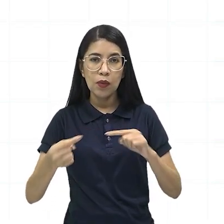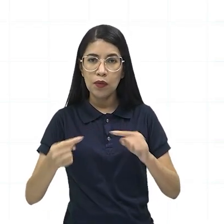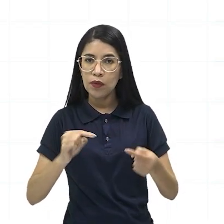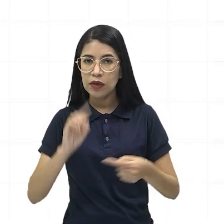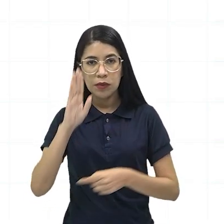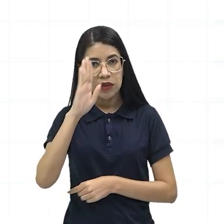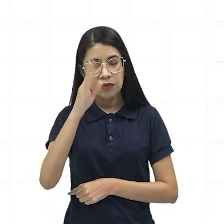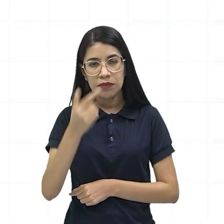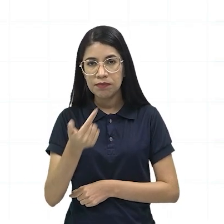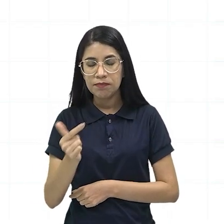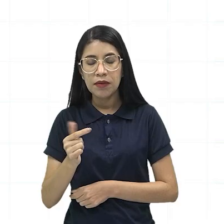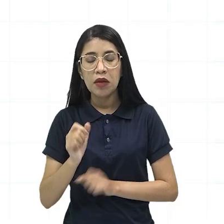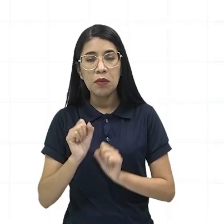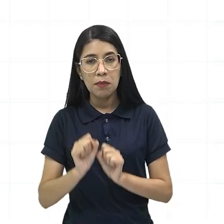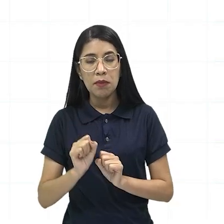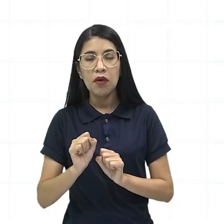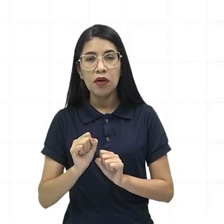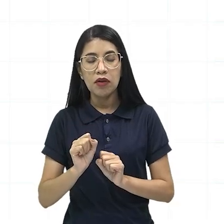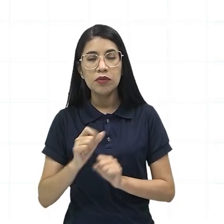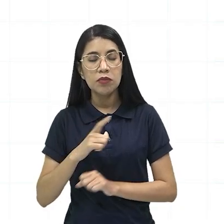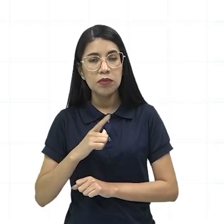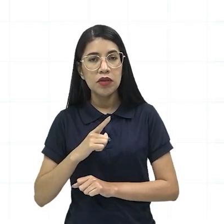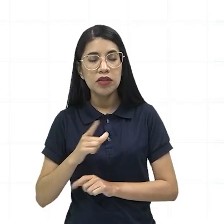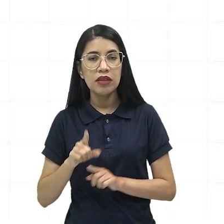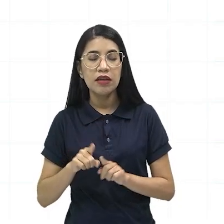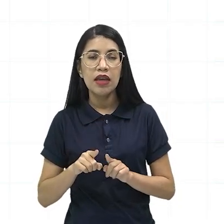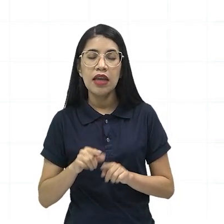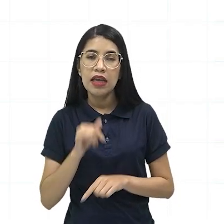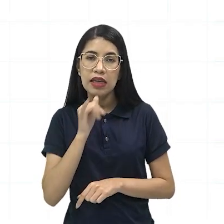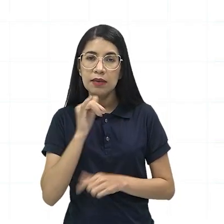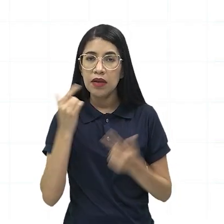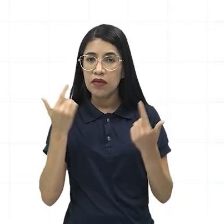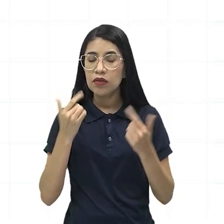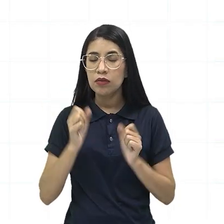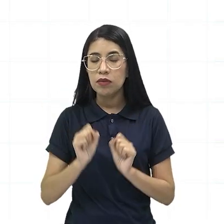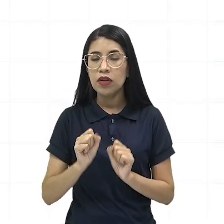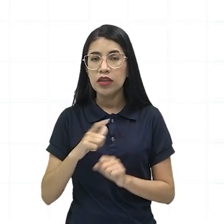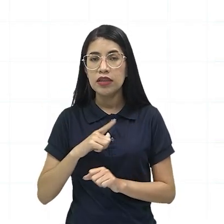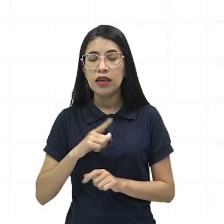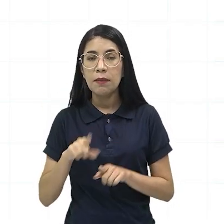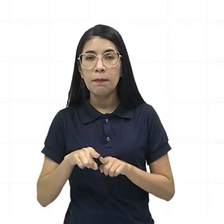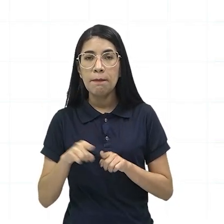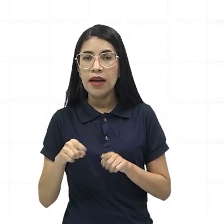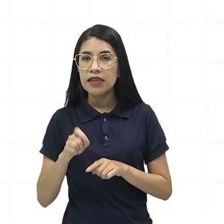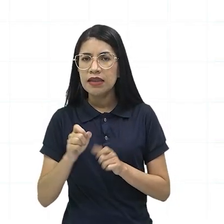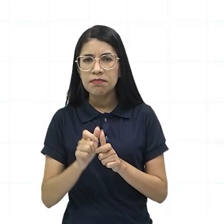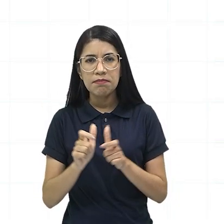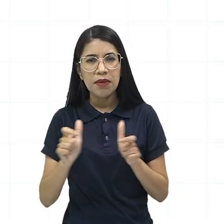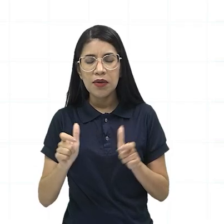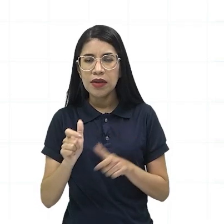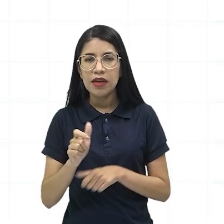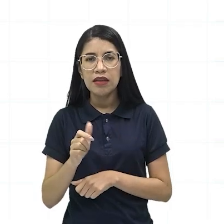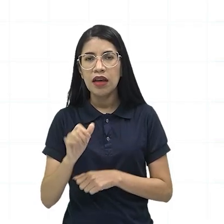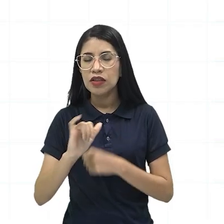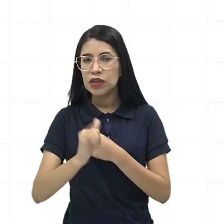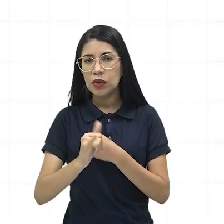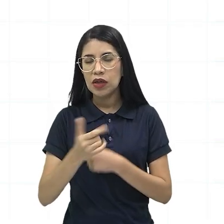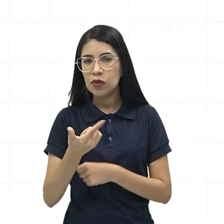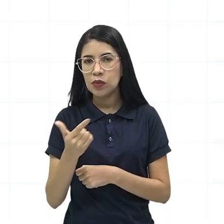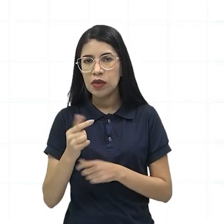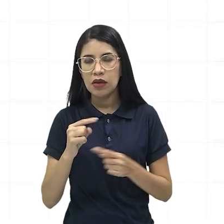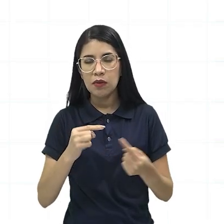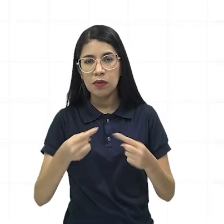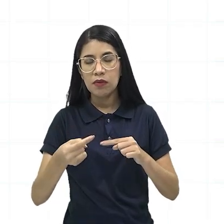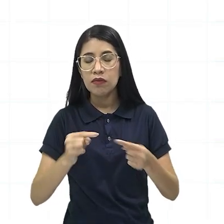As crônicas podem apresentar? Podem, no caso das aventuras sim, mas geralmente as crônicas não vão ter esse conflito.